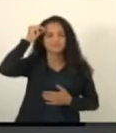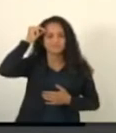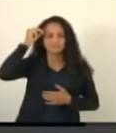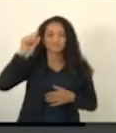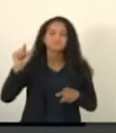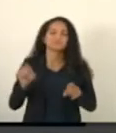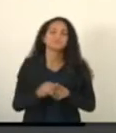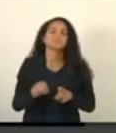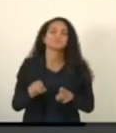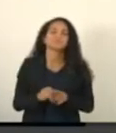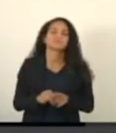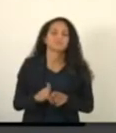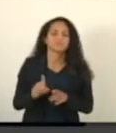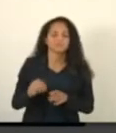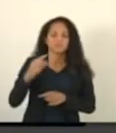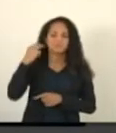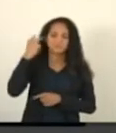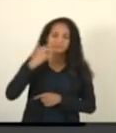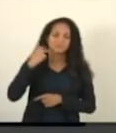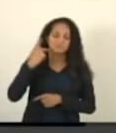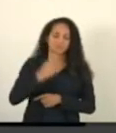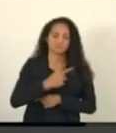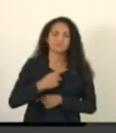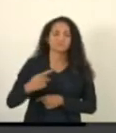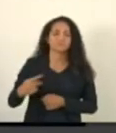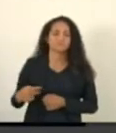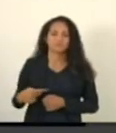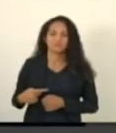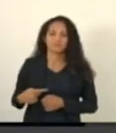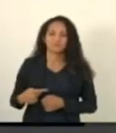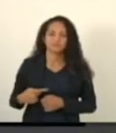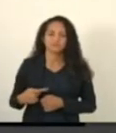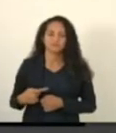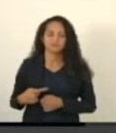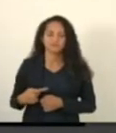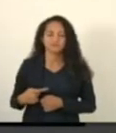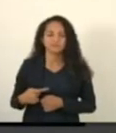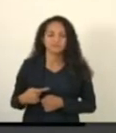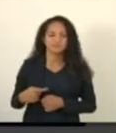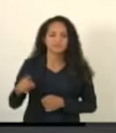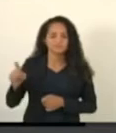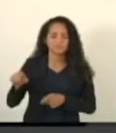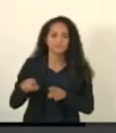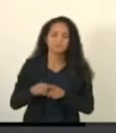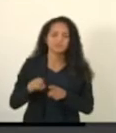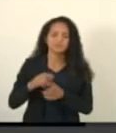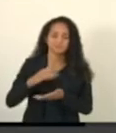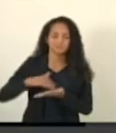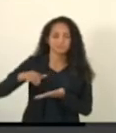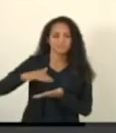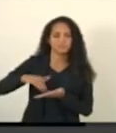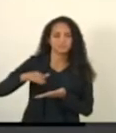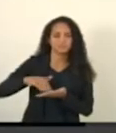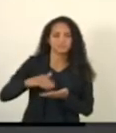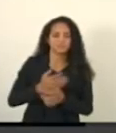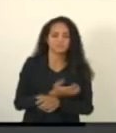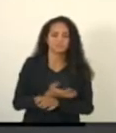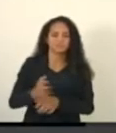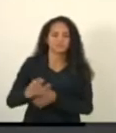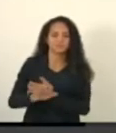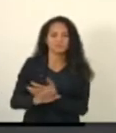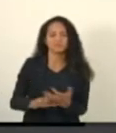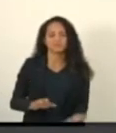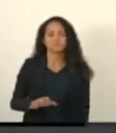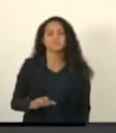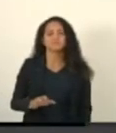nosso vereador presidente e também ao nosso secretário de Agricultura,